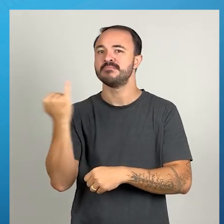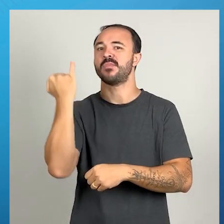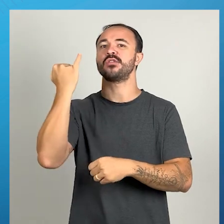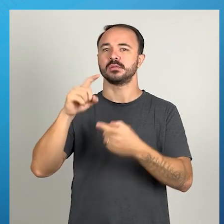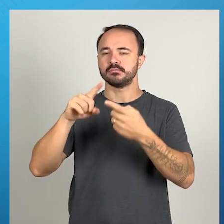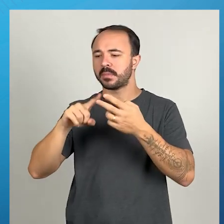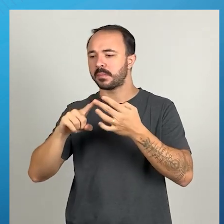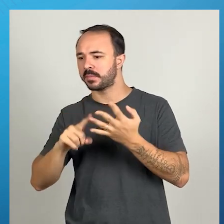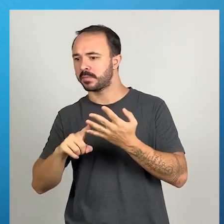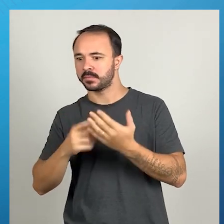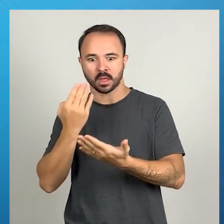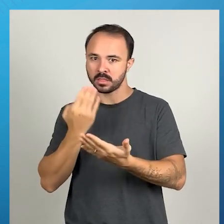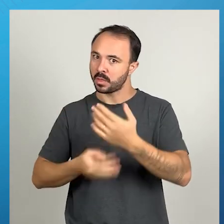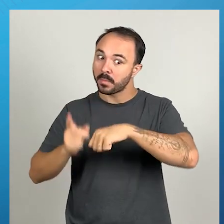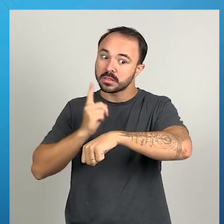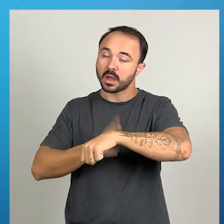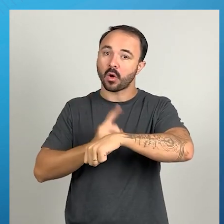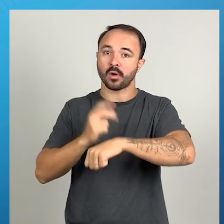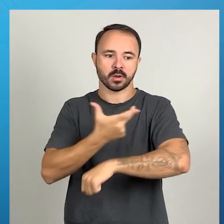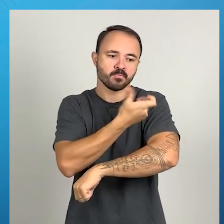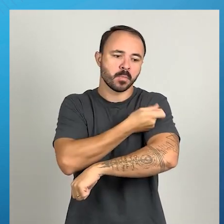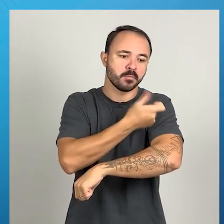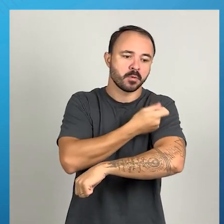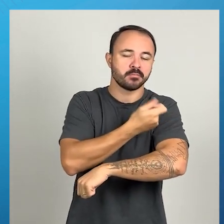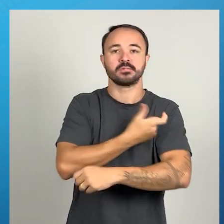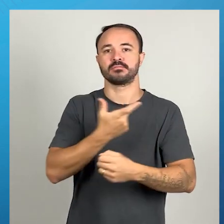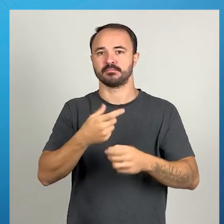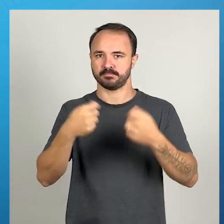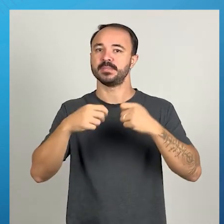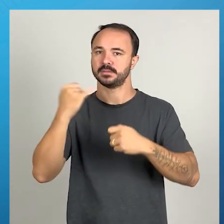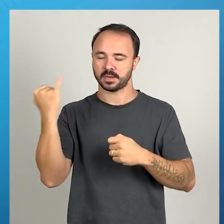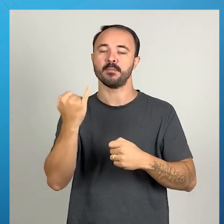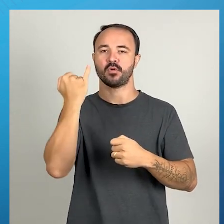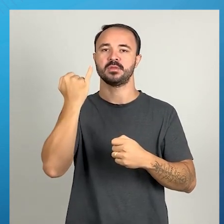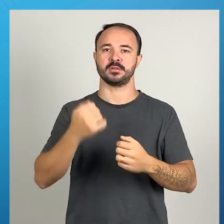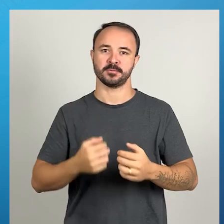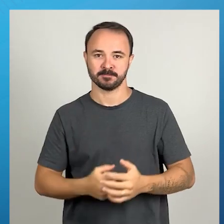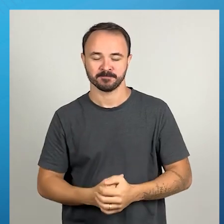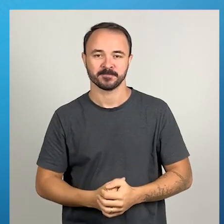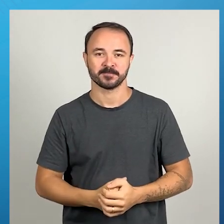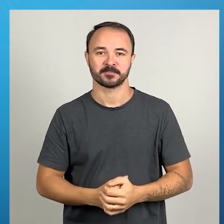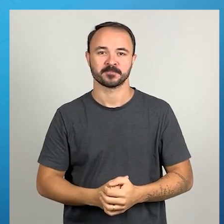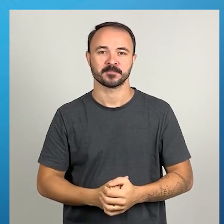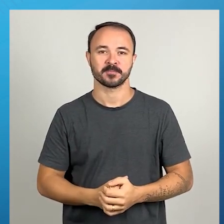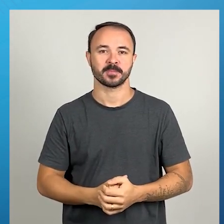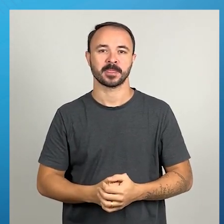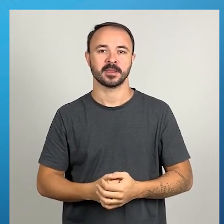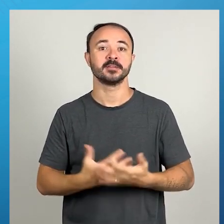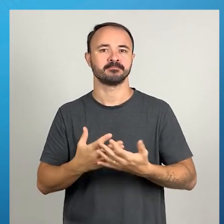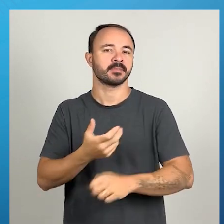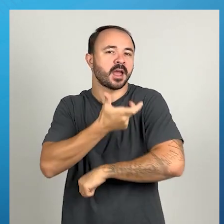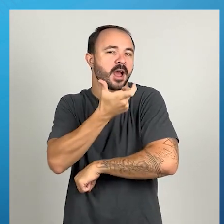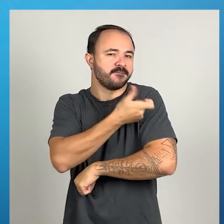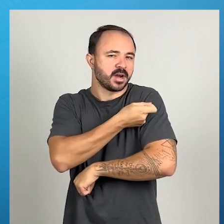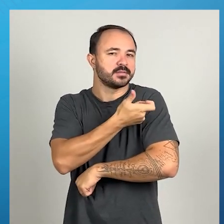não perder os prazos aí de acordo com a Carteira Nacional de Vacinação desse bebê. A vacinação infantil é